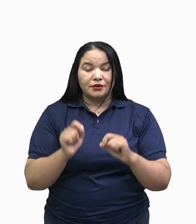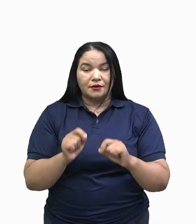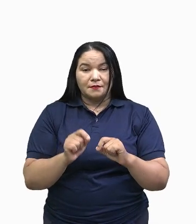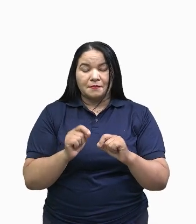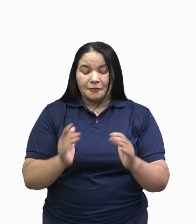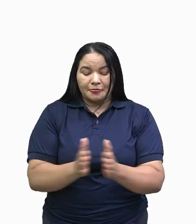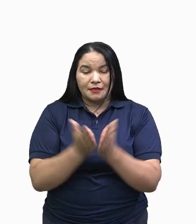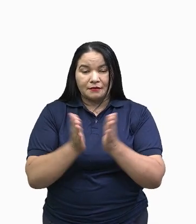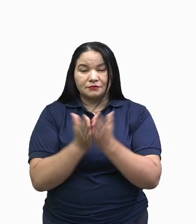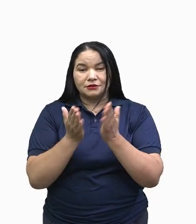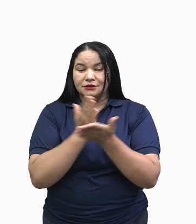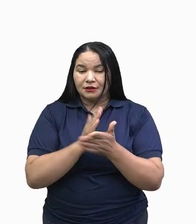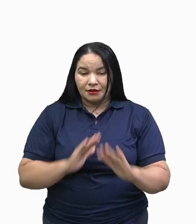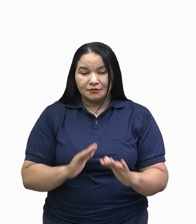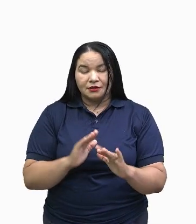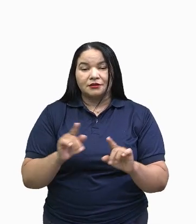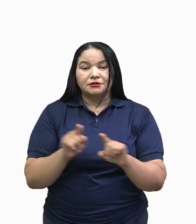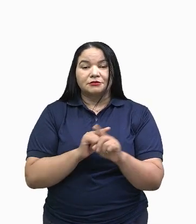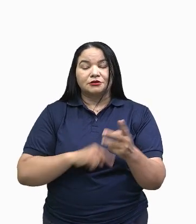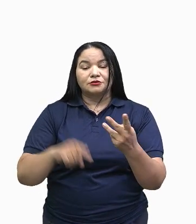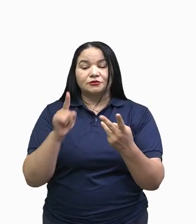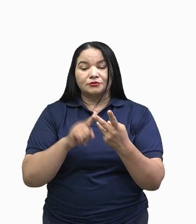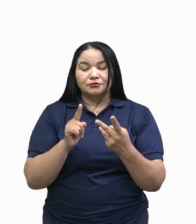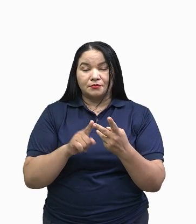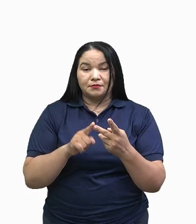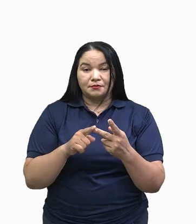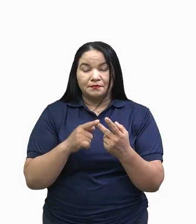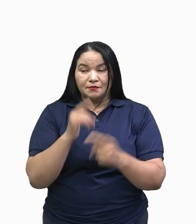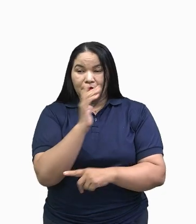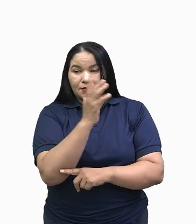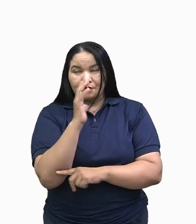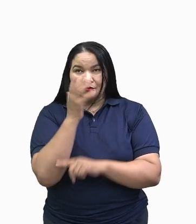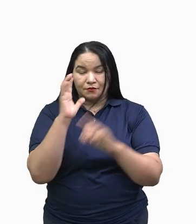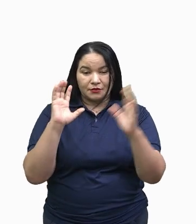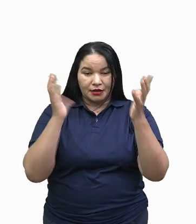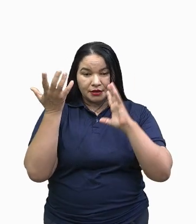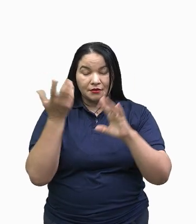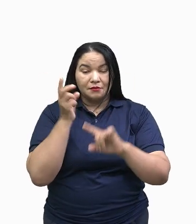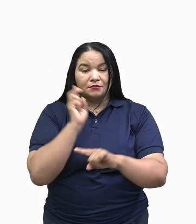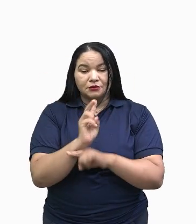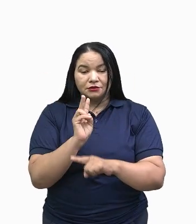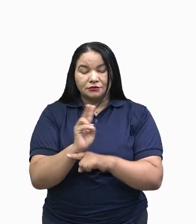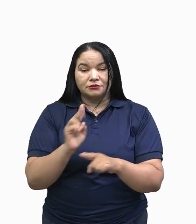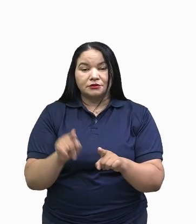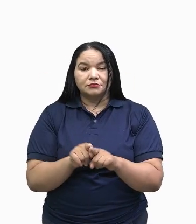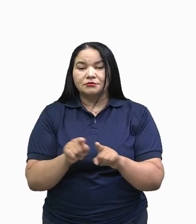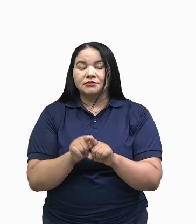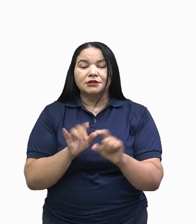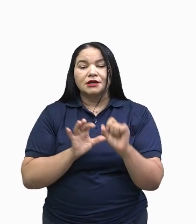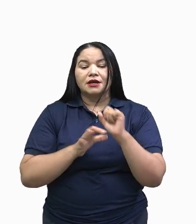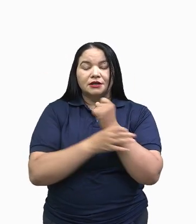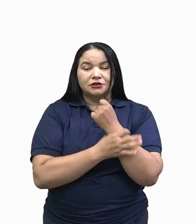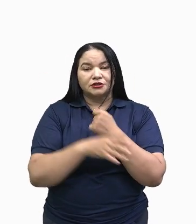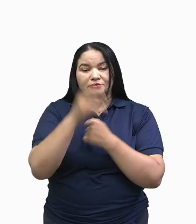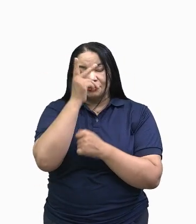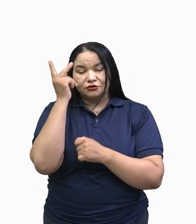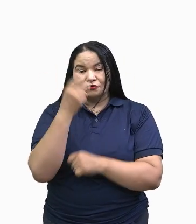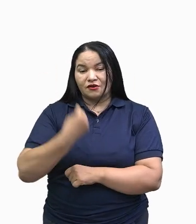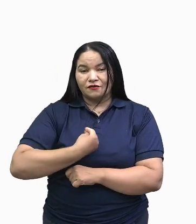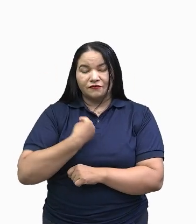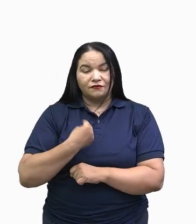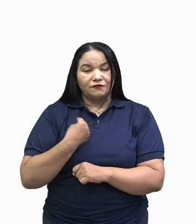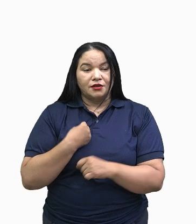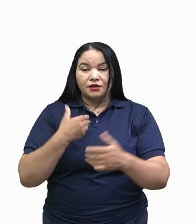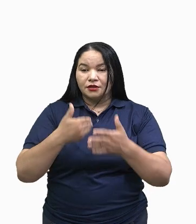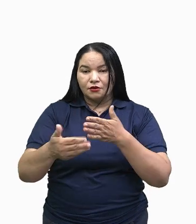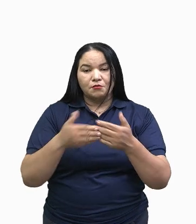pobreza, proteger o meio ambiente e o clima e também garantir que as pessoas, em qualquer lugar que ela esteja, possa